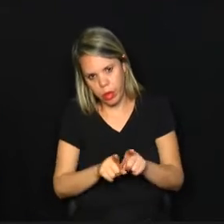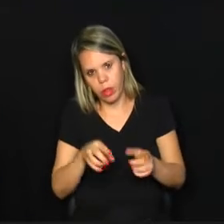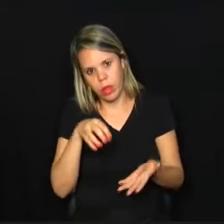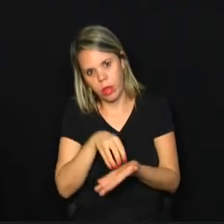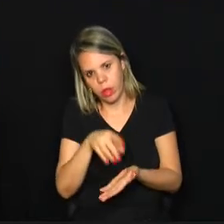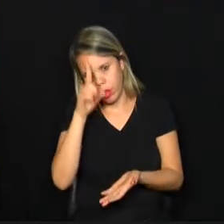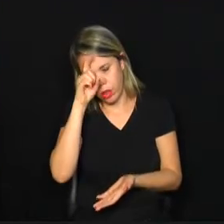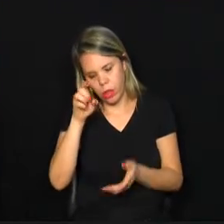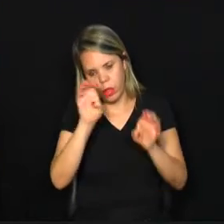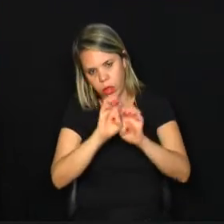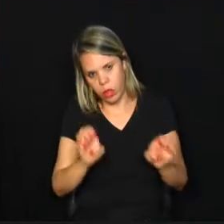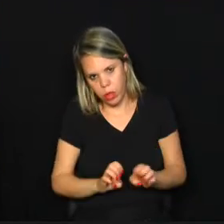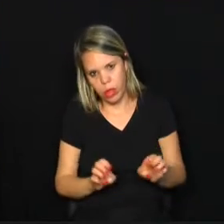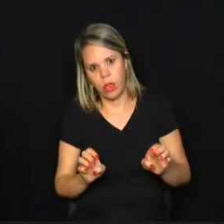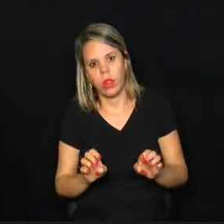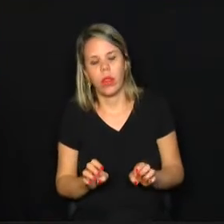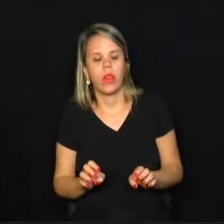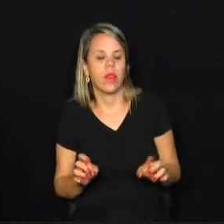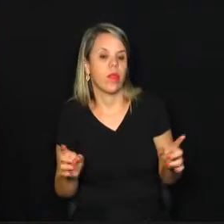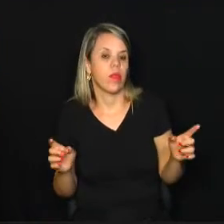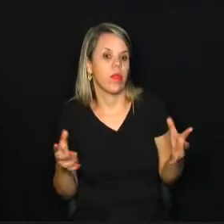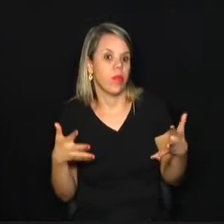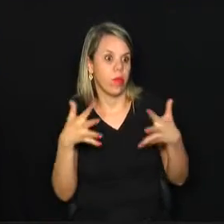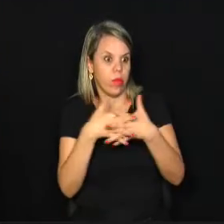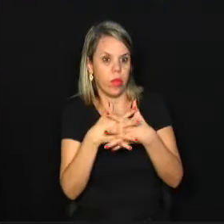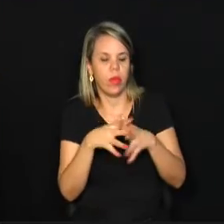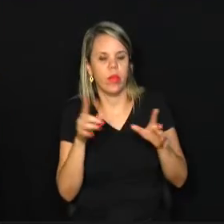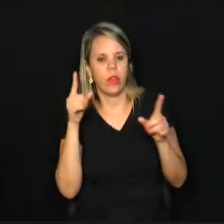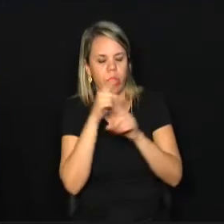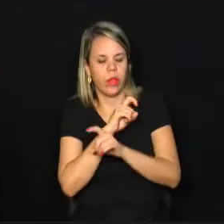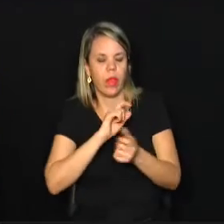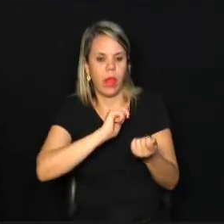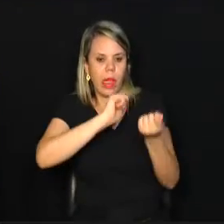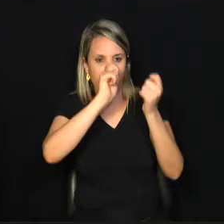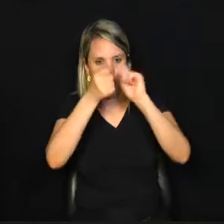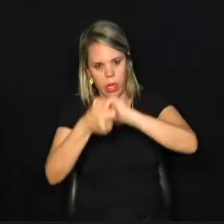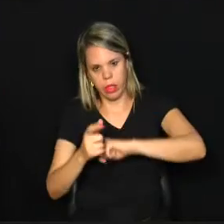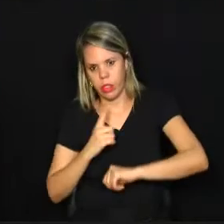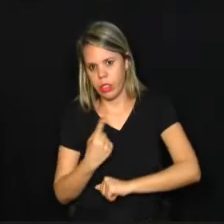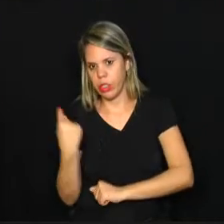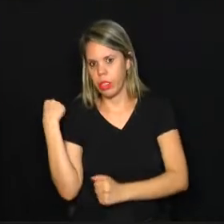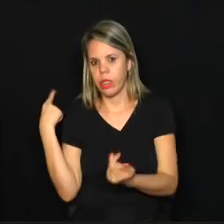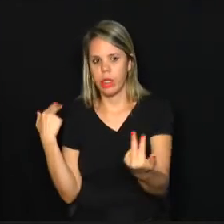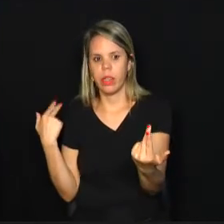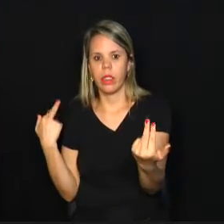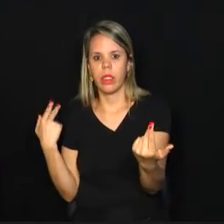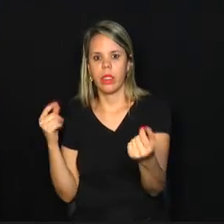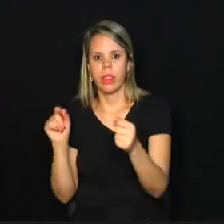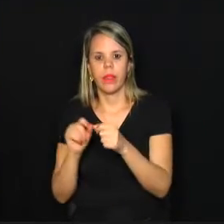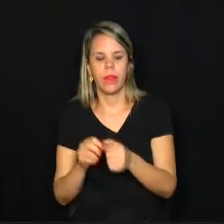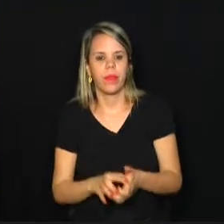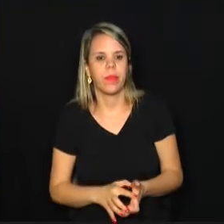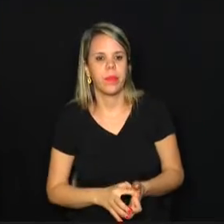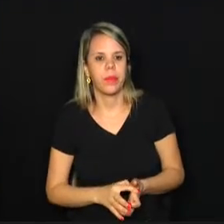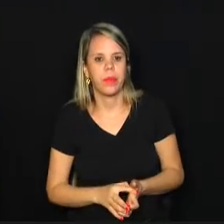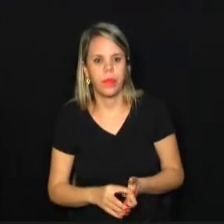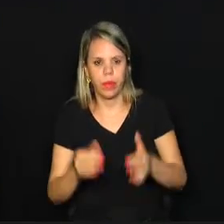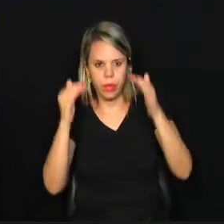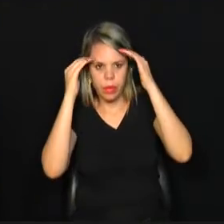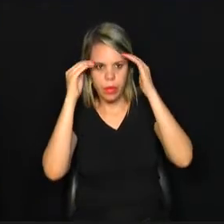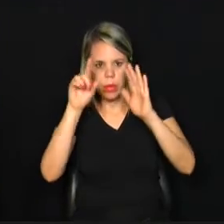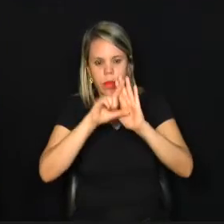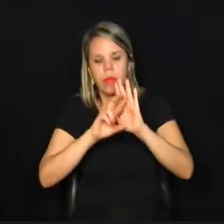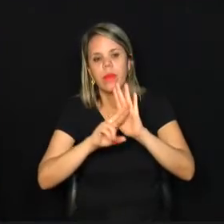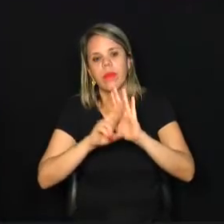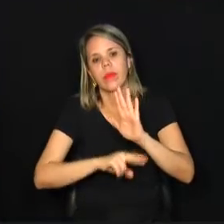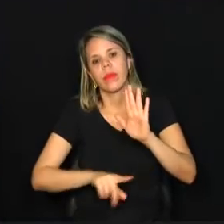de estrutura gerencial muito complexa. Para a gente adequar com o que a gente tinha, o que nós fizemos? Seguindo as premissas da lei, a